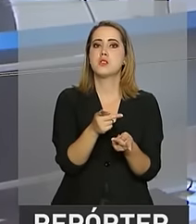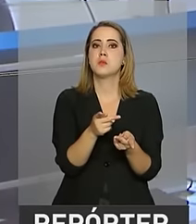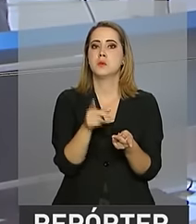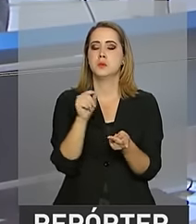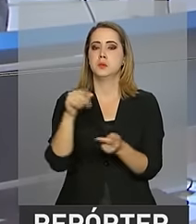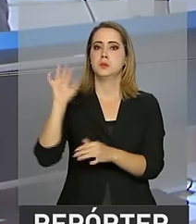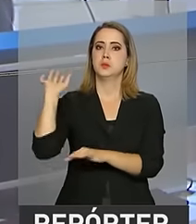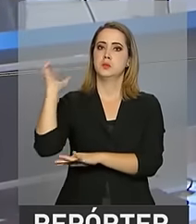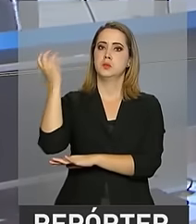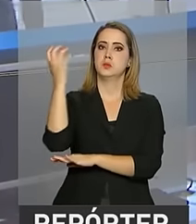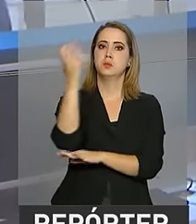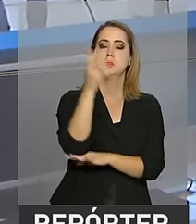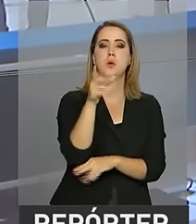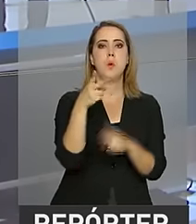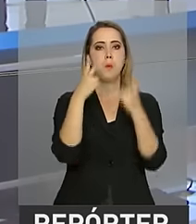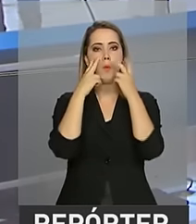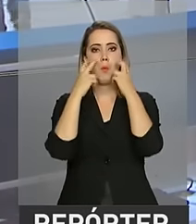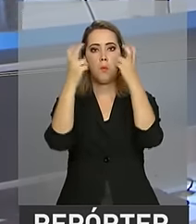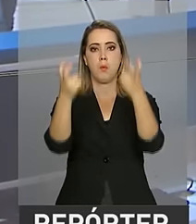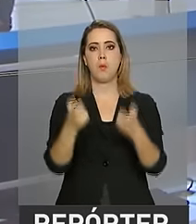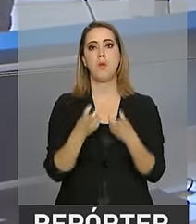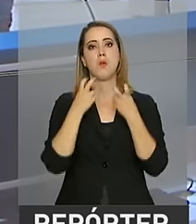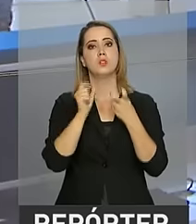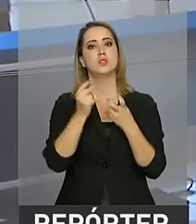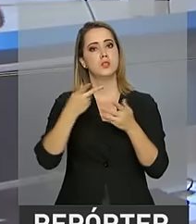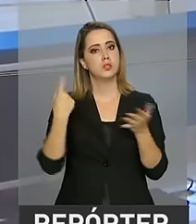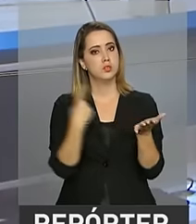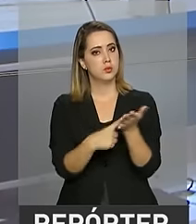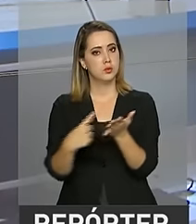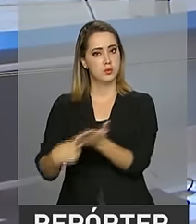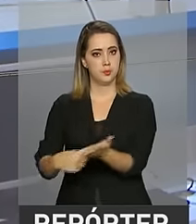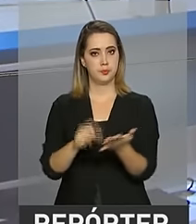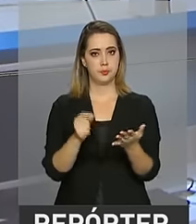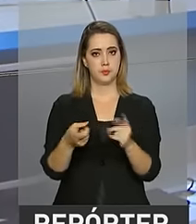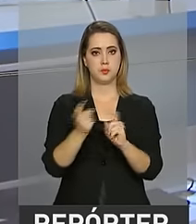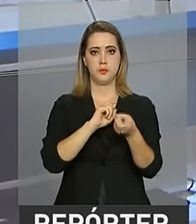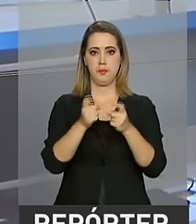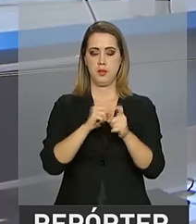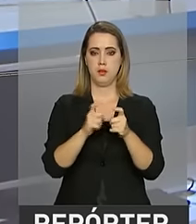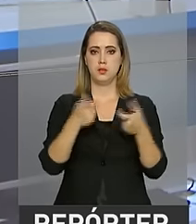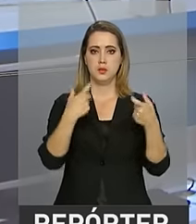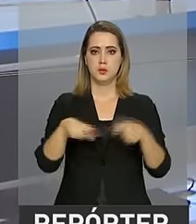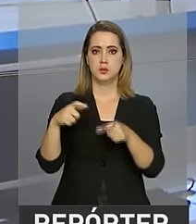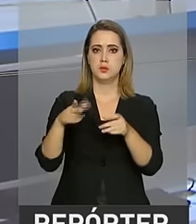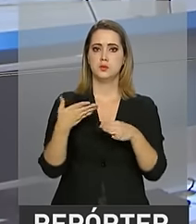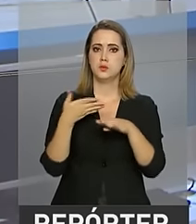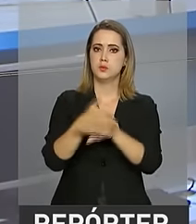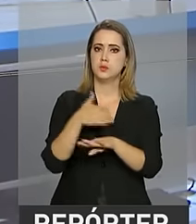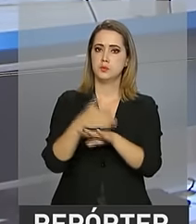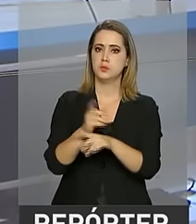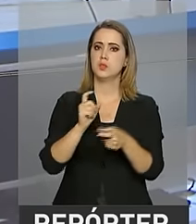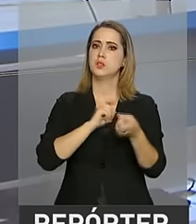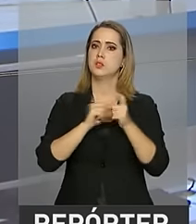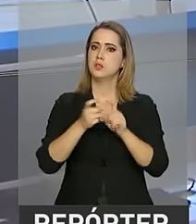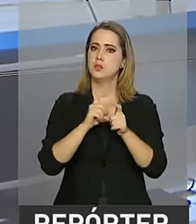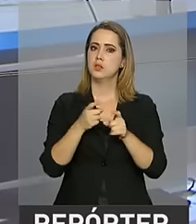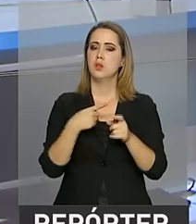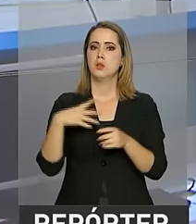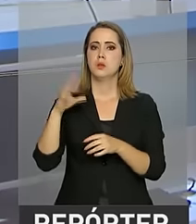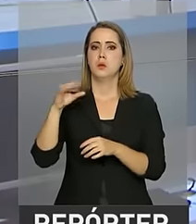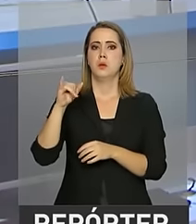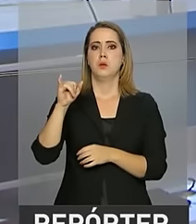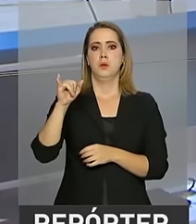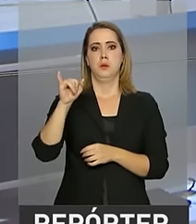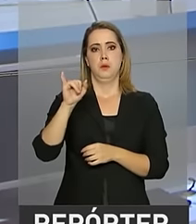assinou um acordo de cooperação para a gestão compartilhada do lugar vão participar dessa gestão entidades como o Instituto do patrimônio